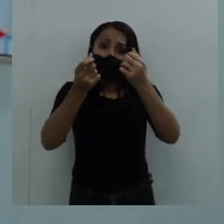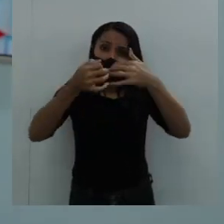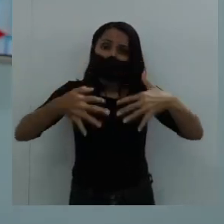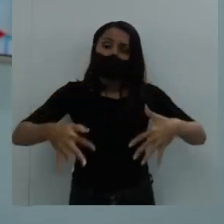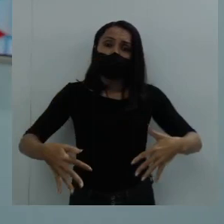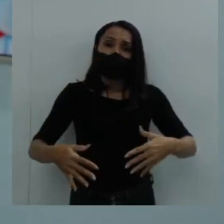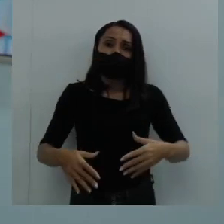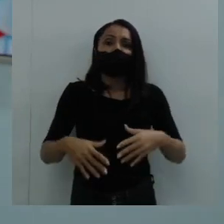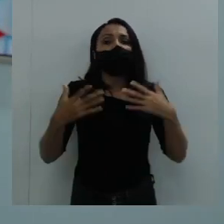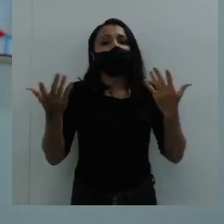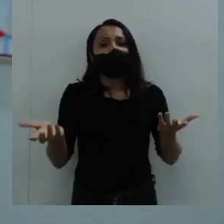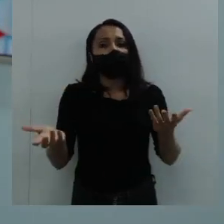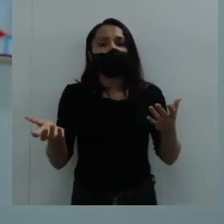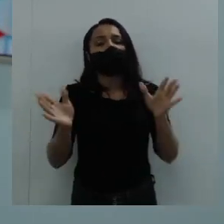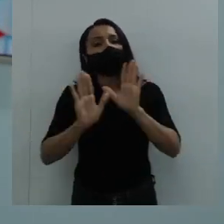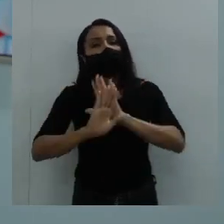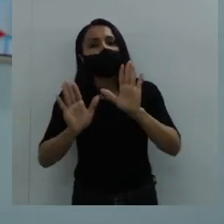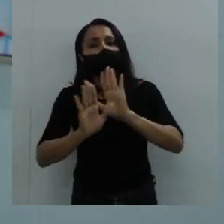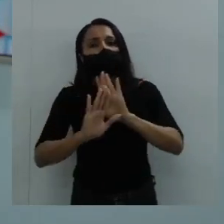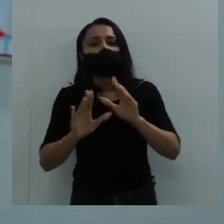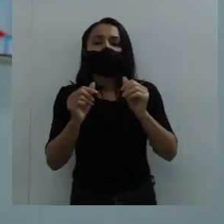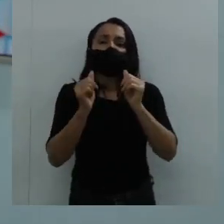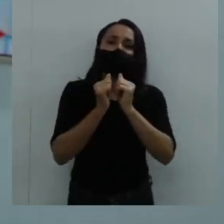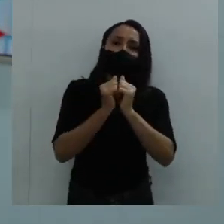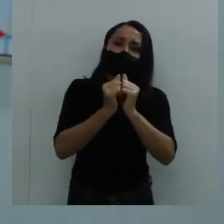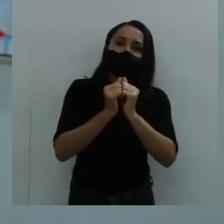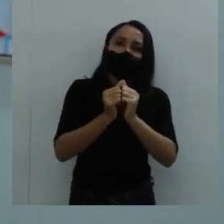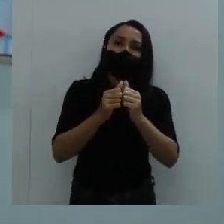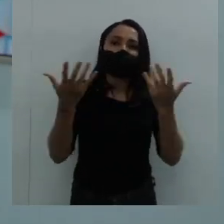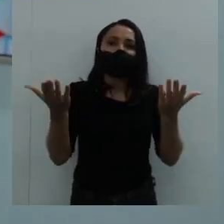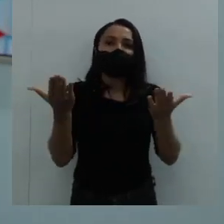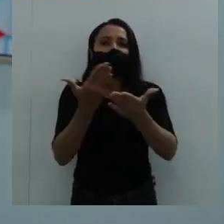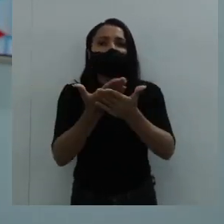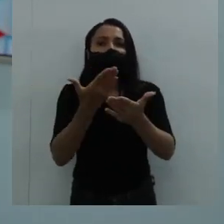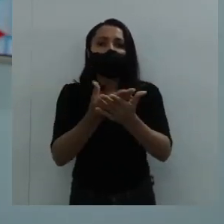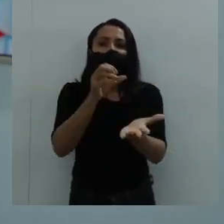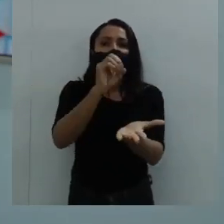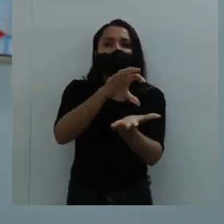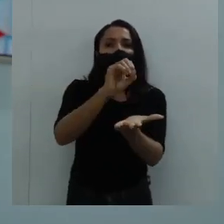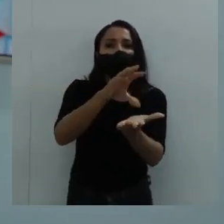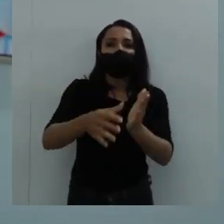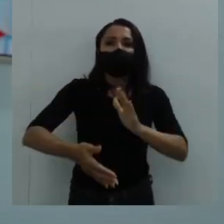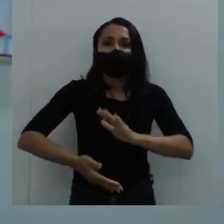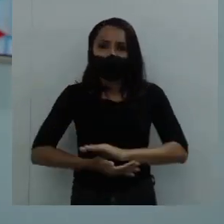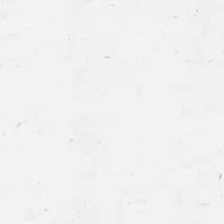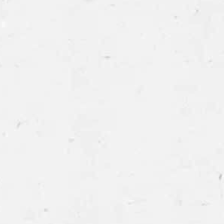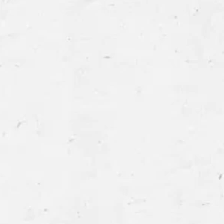Bom, eu vou ficando por aqui e a gente se encontra na próxima aula do Educa PE.